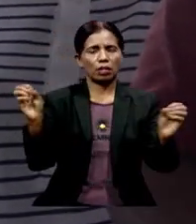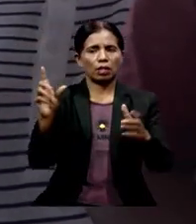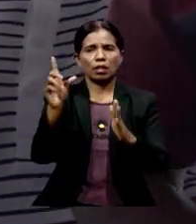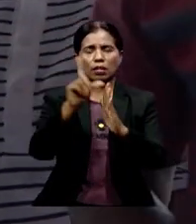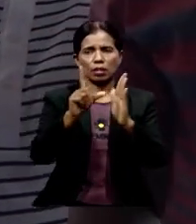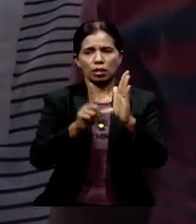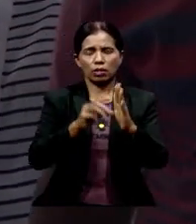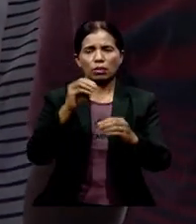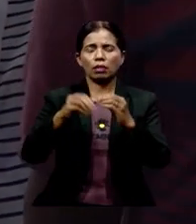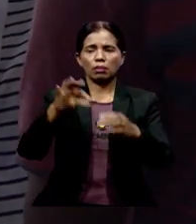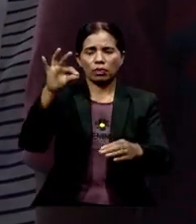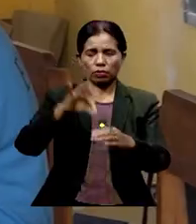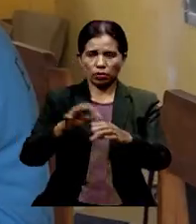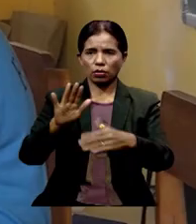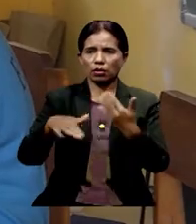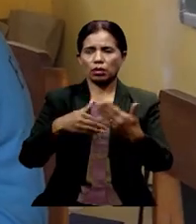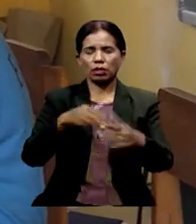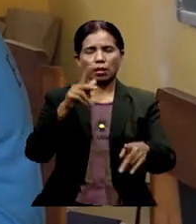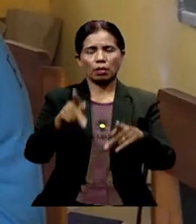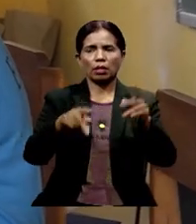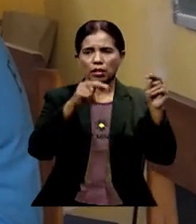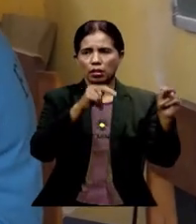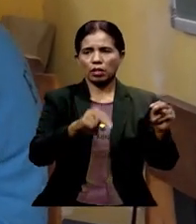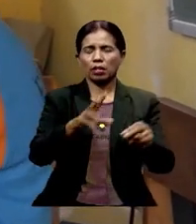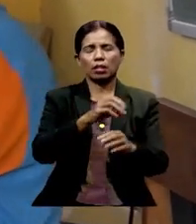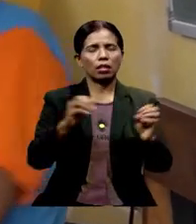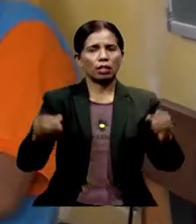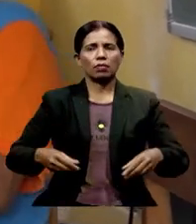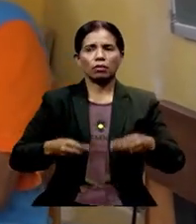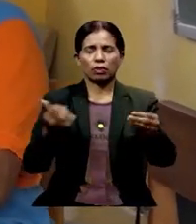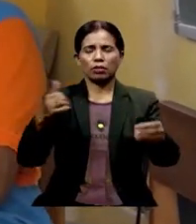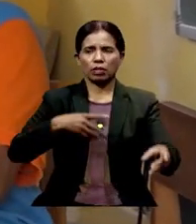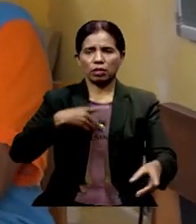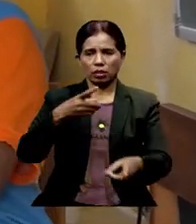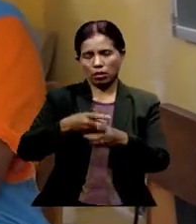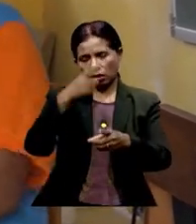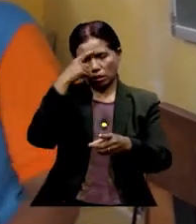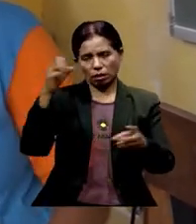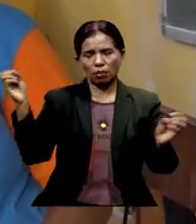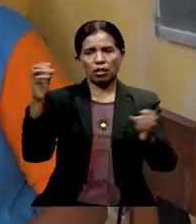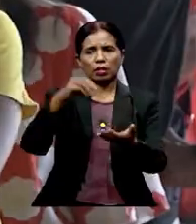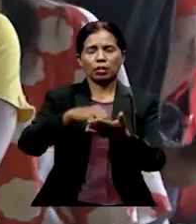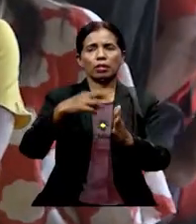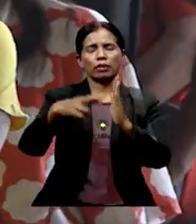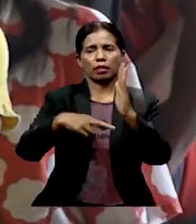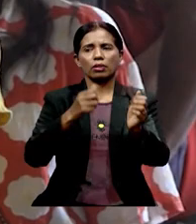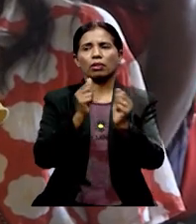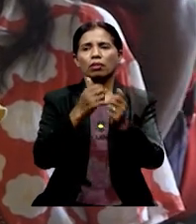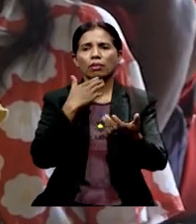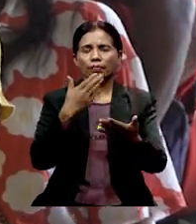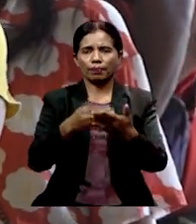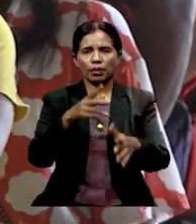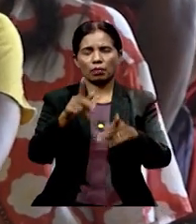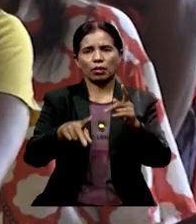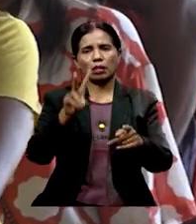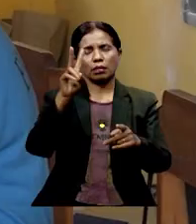a votante sira, e uma necessidade especial la exerce sira nia direito, também lá cria mecanismo de ac, além de nia candidato na